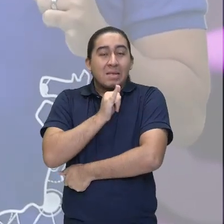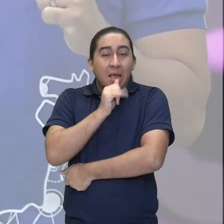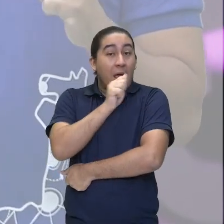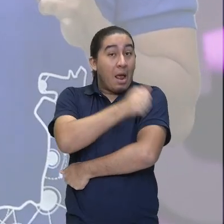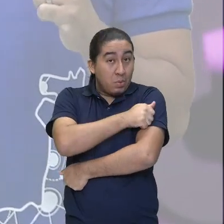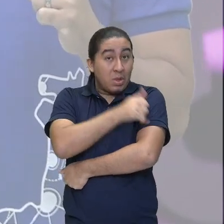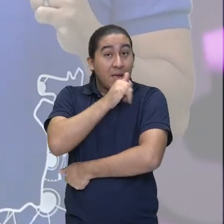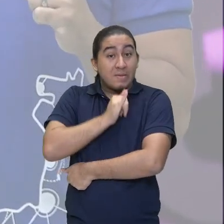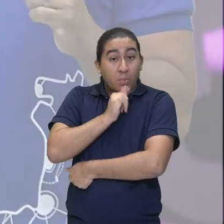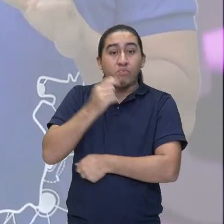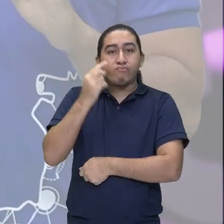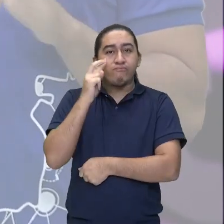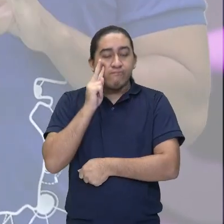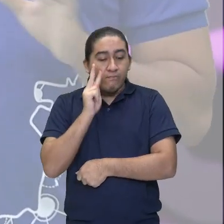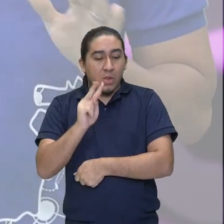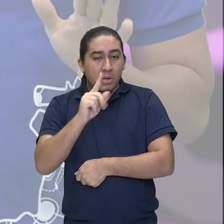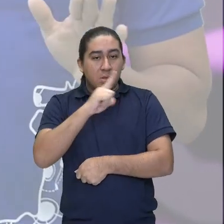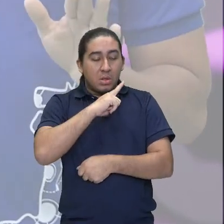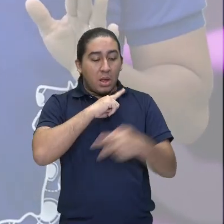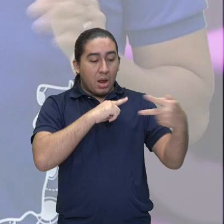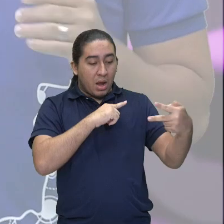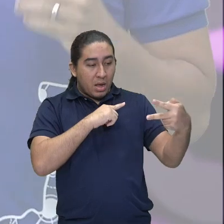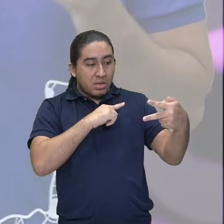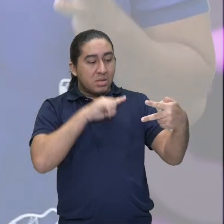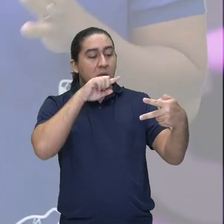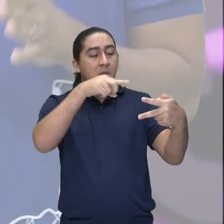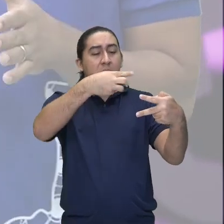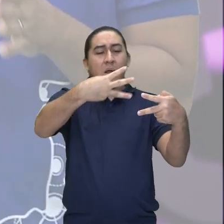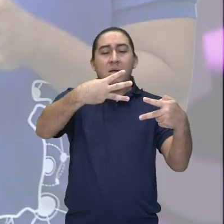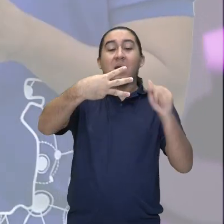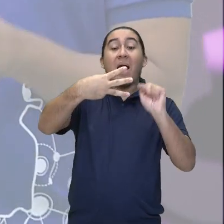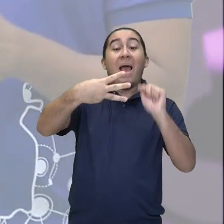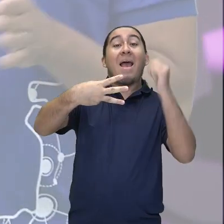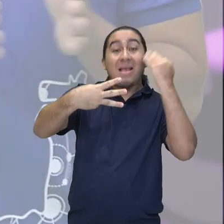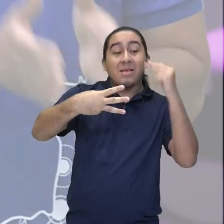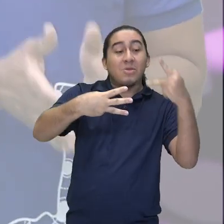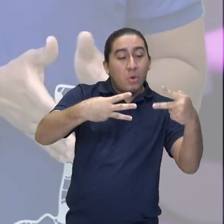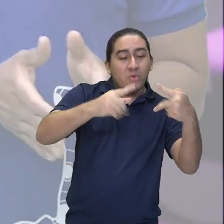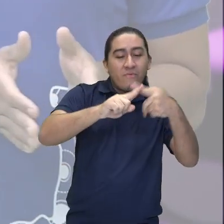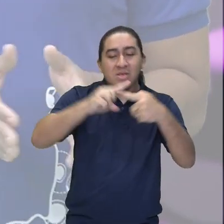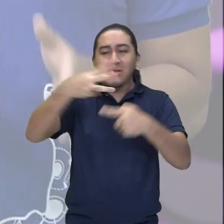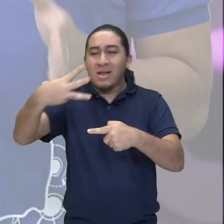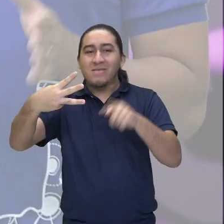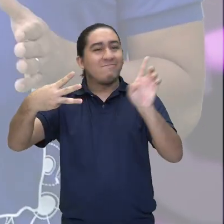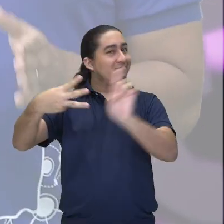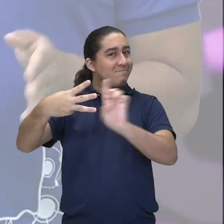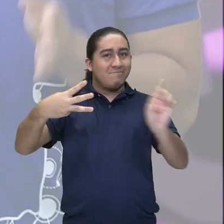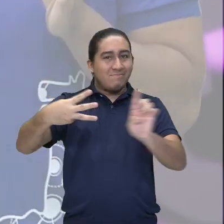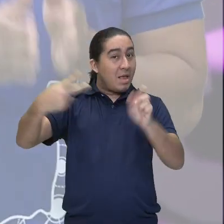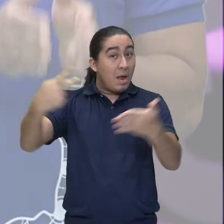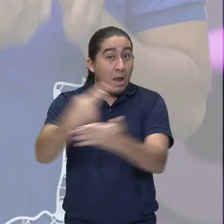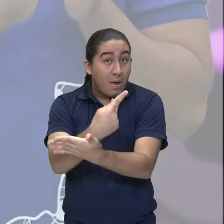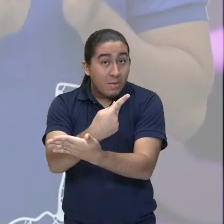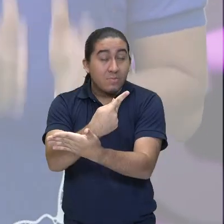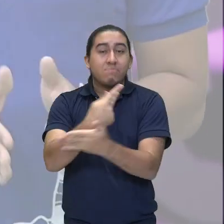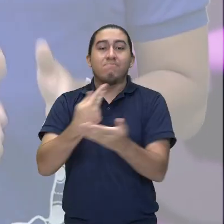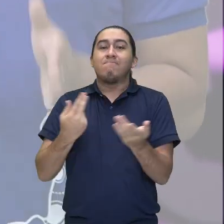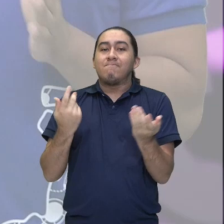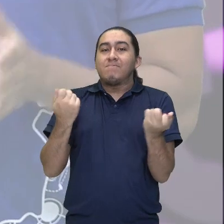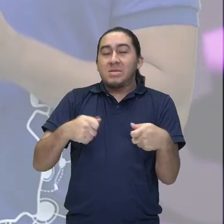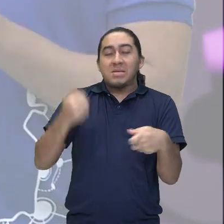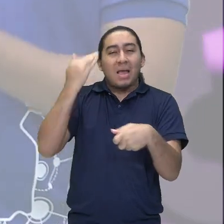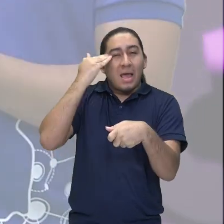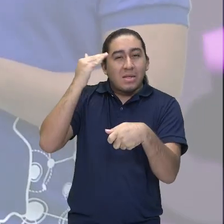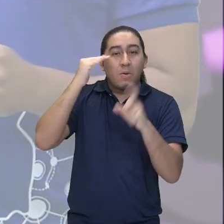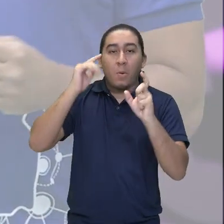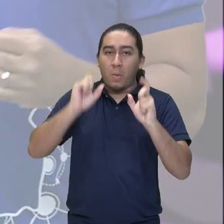a base pelo expoente, mas não é isso. Eu tenho que entender o que significa. Significa que eu vou multiplicar a base